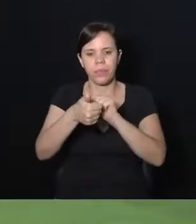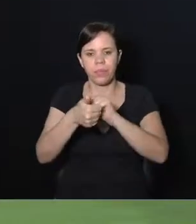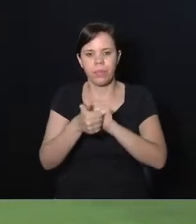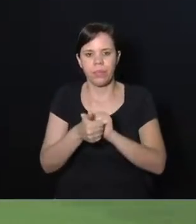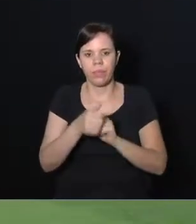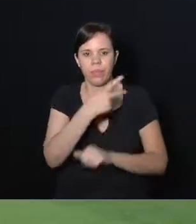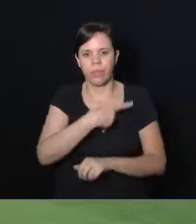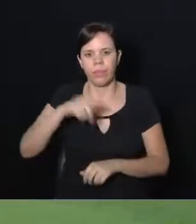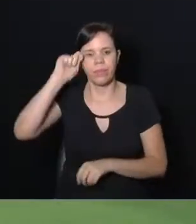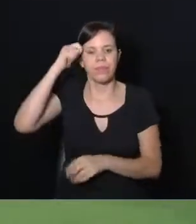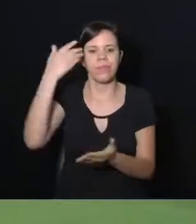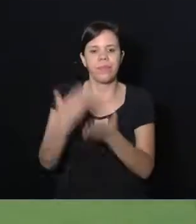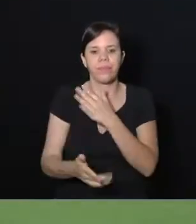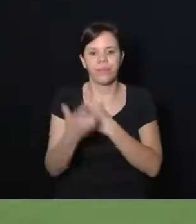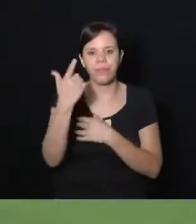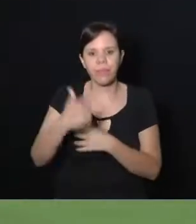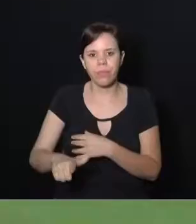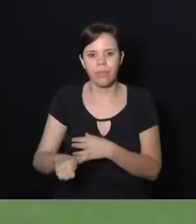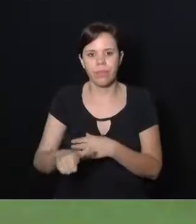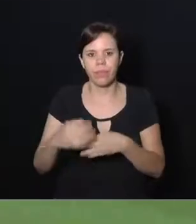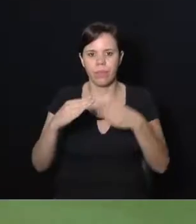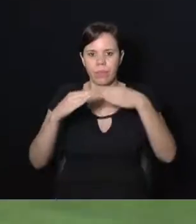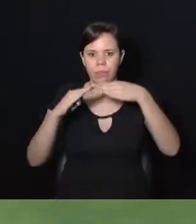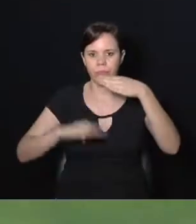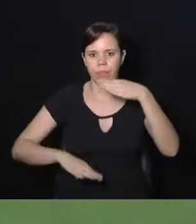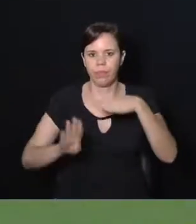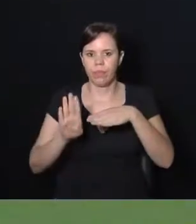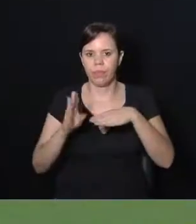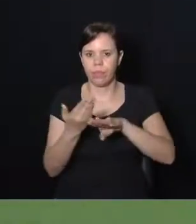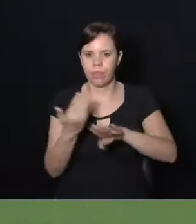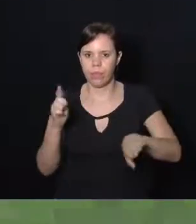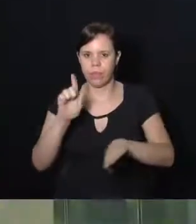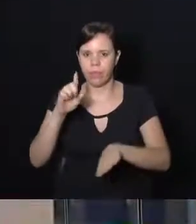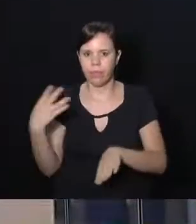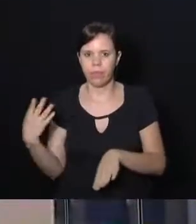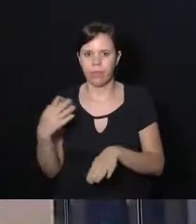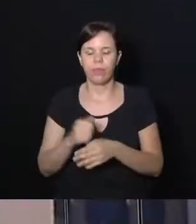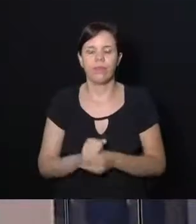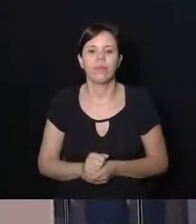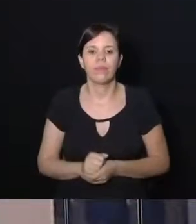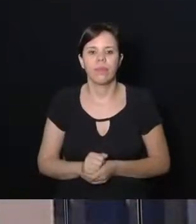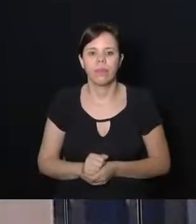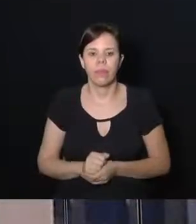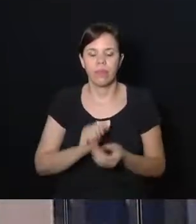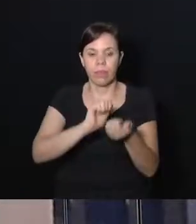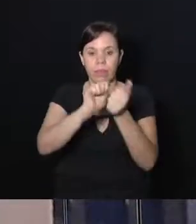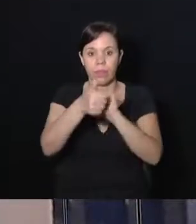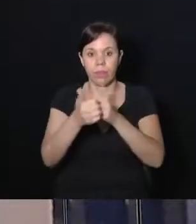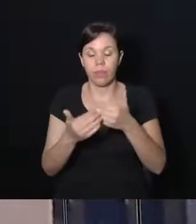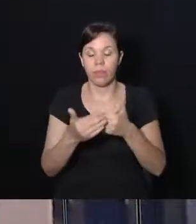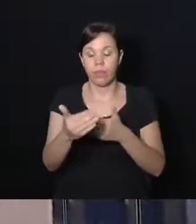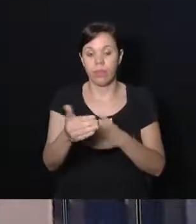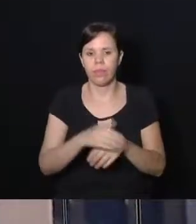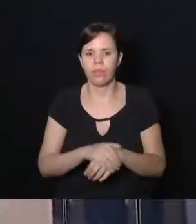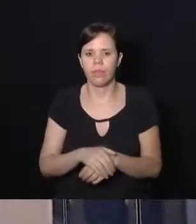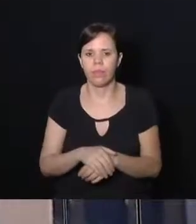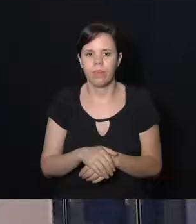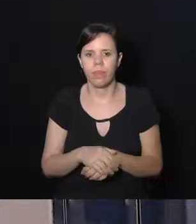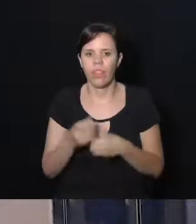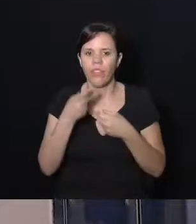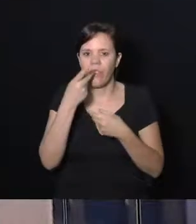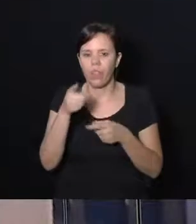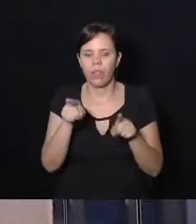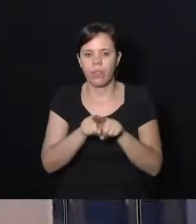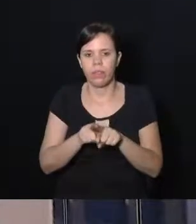Ponte Preta perde mais uma na Série B e se afasta do G4. O esporte é daqui a pouco, a gente vai falar